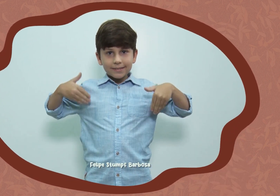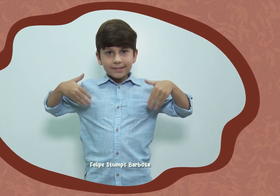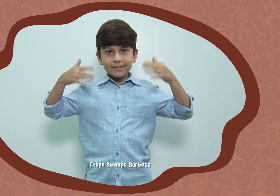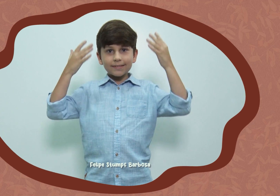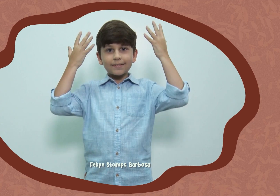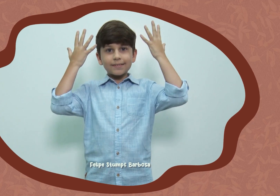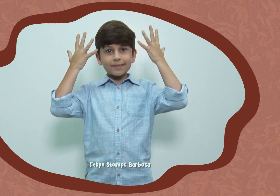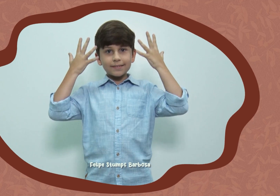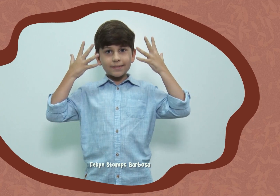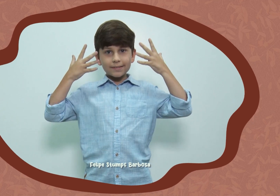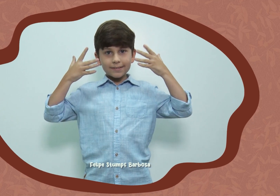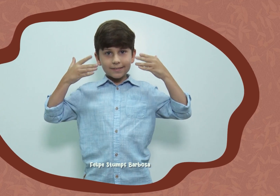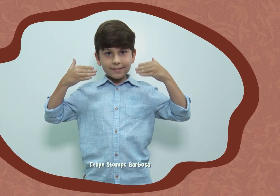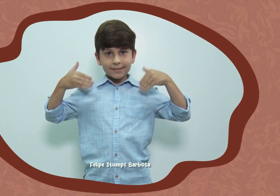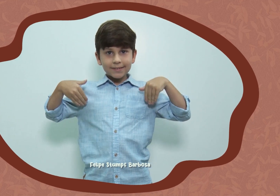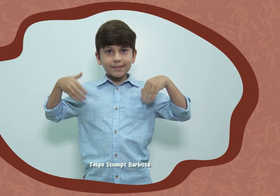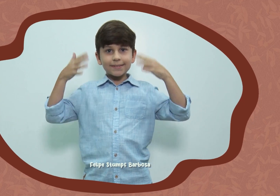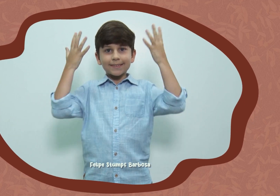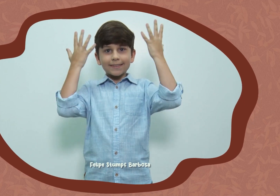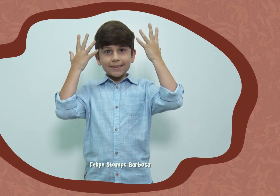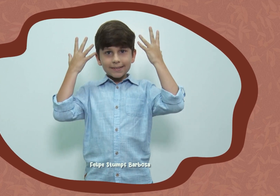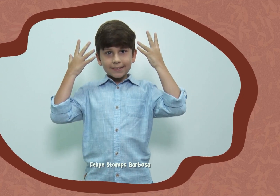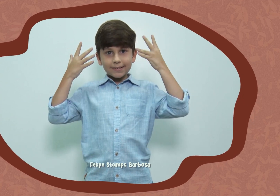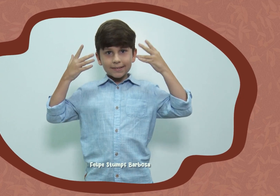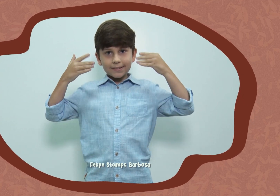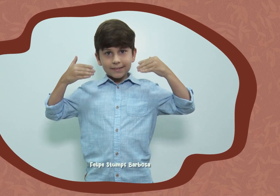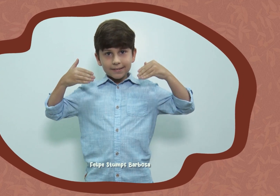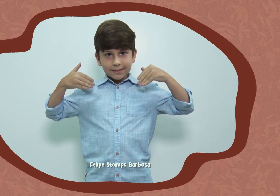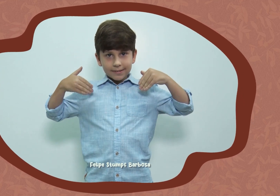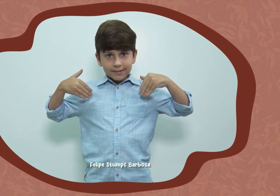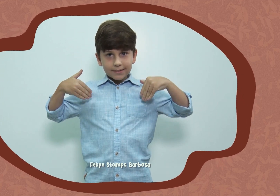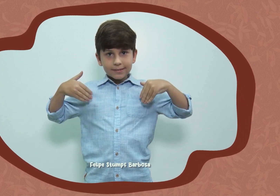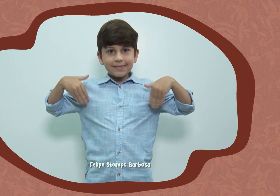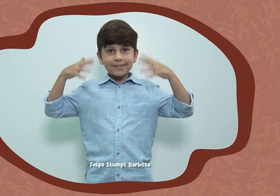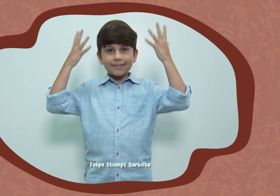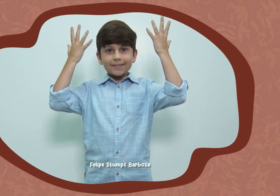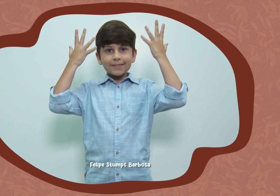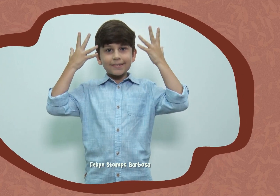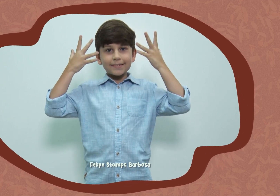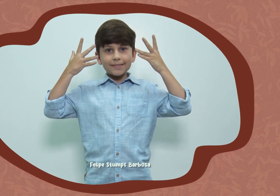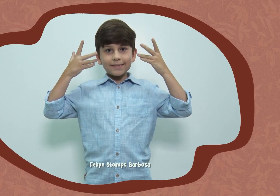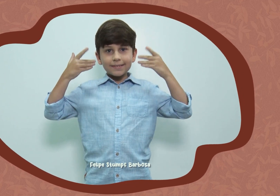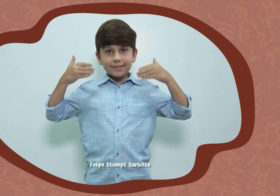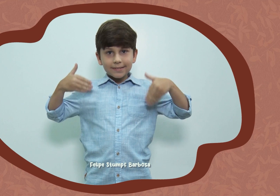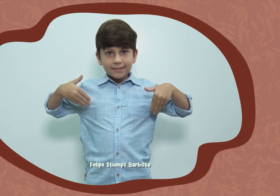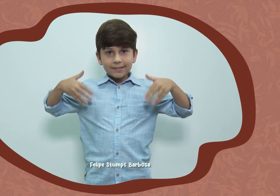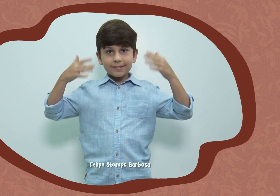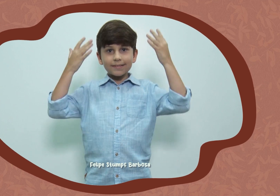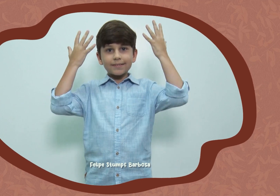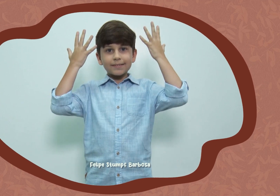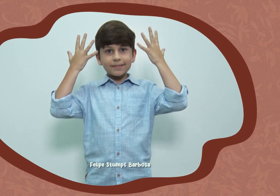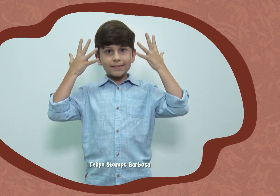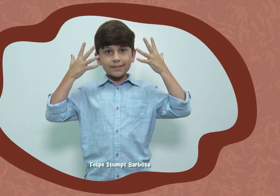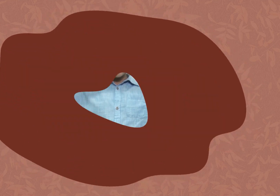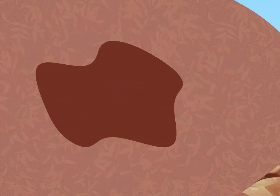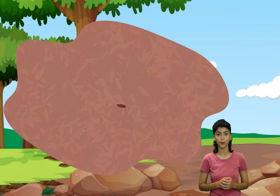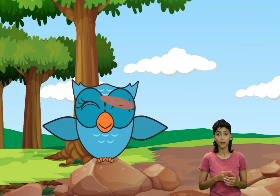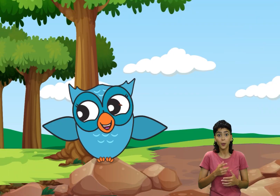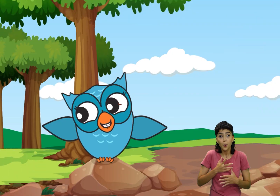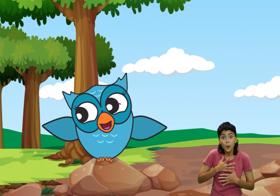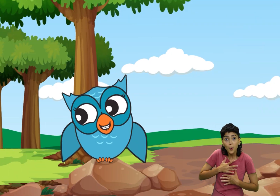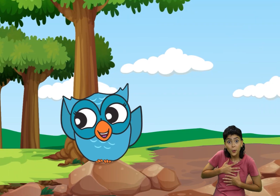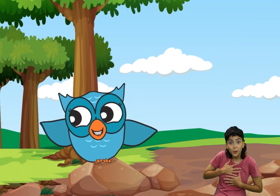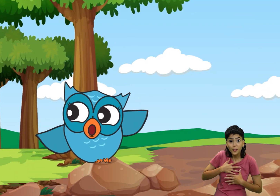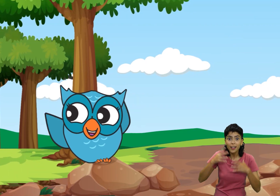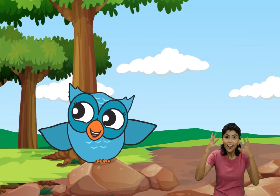rosto, você abaixa os dedos um a um, a partir do mindinho, como se estivesse acariciando uma juba invisível.